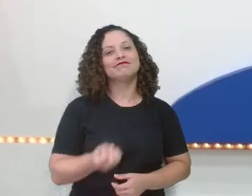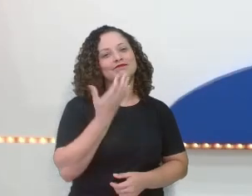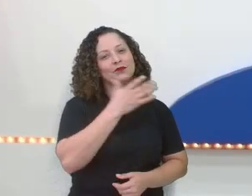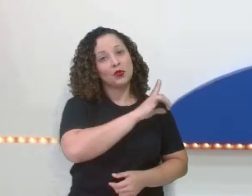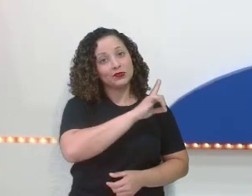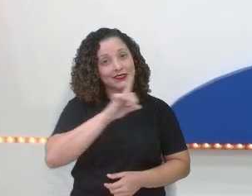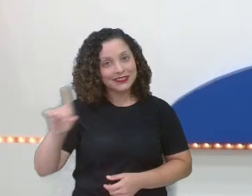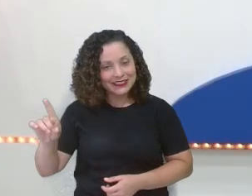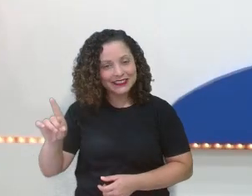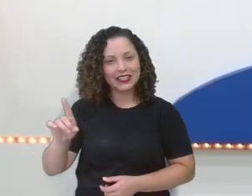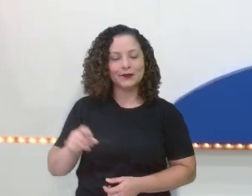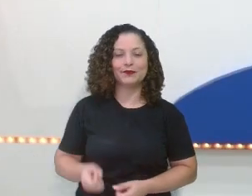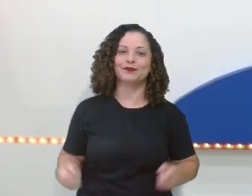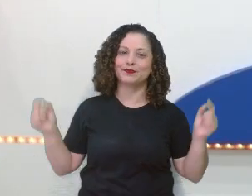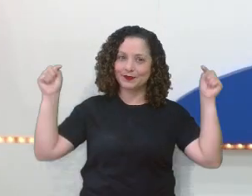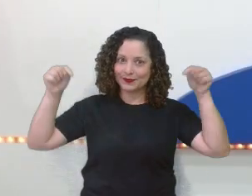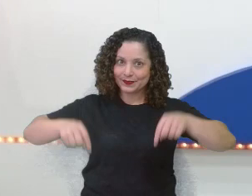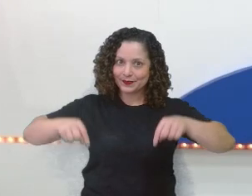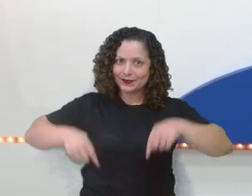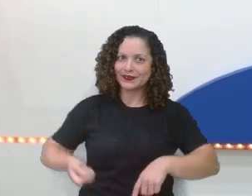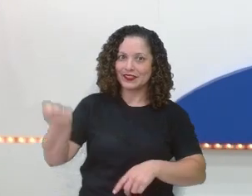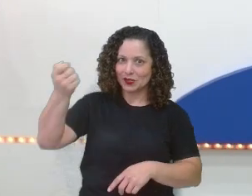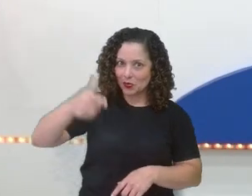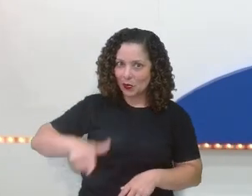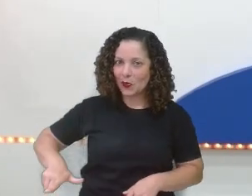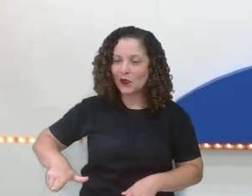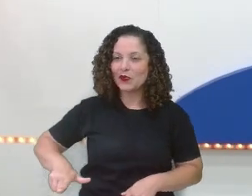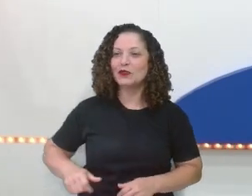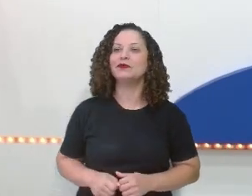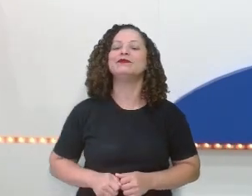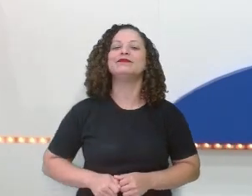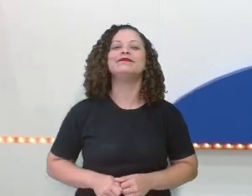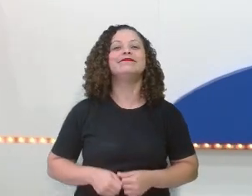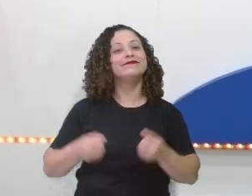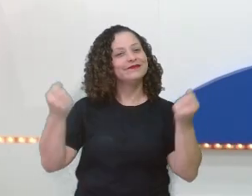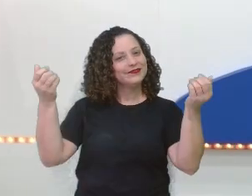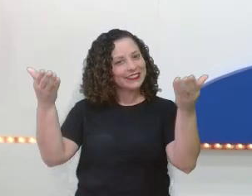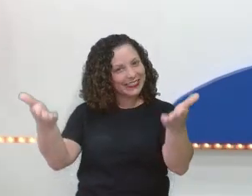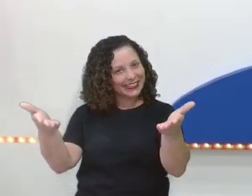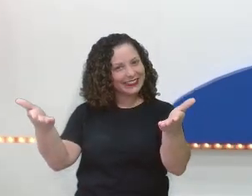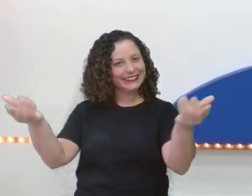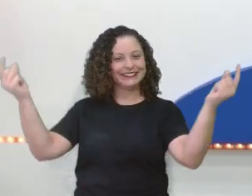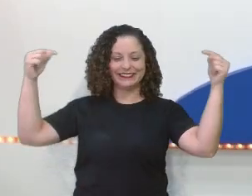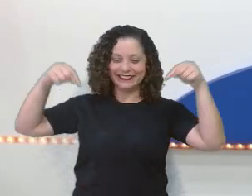dia, professora Esté. Estamos aqui novamente, criança. Su casa, mi casa.